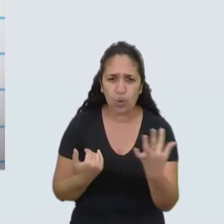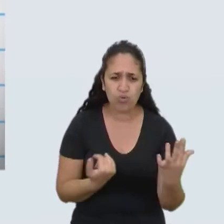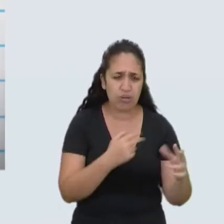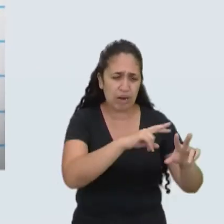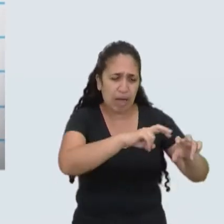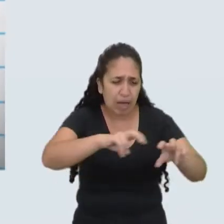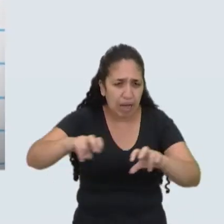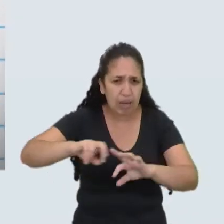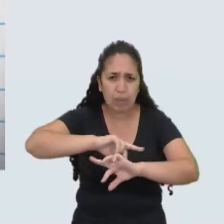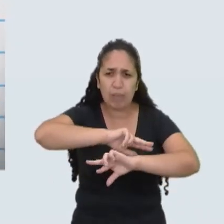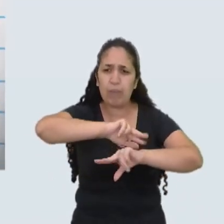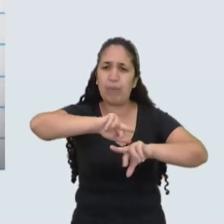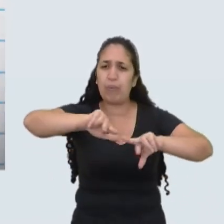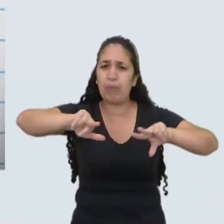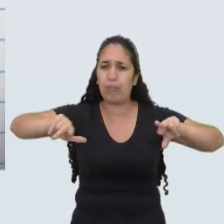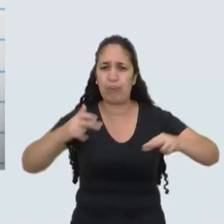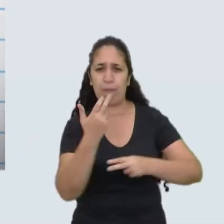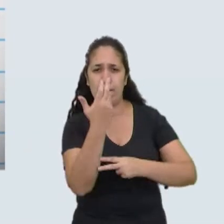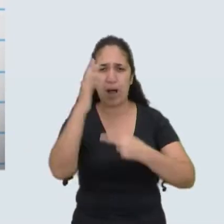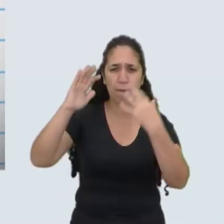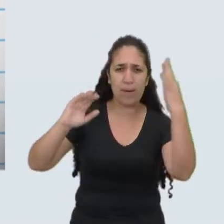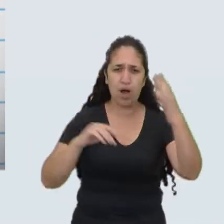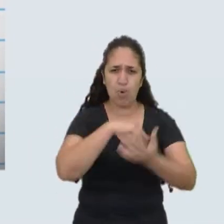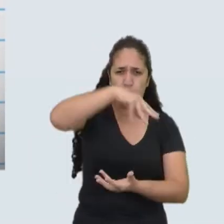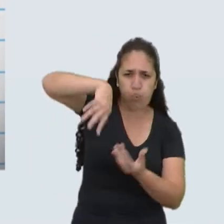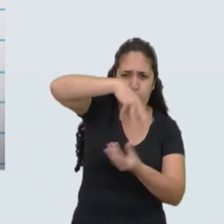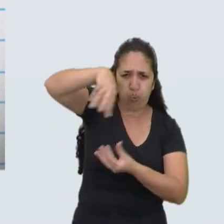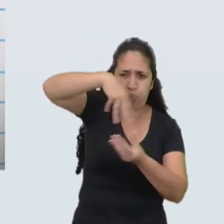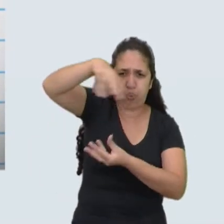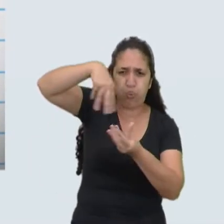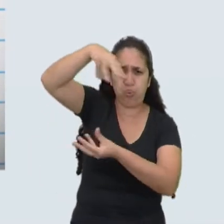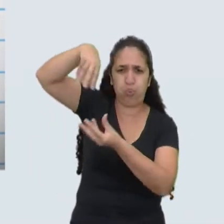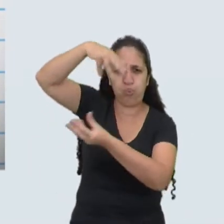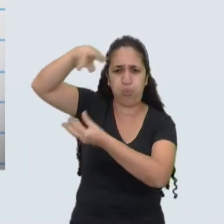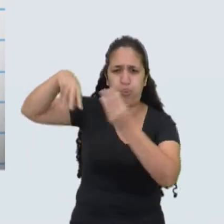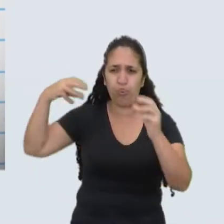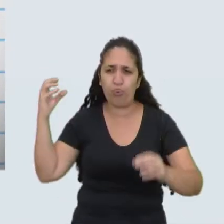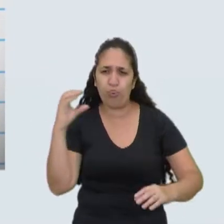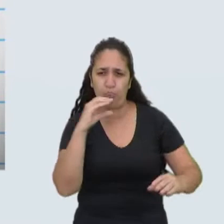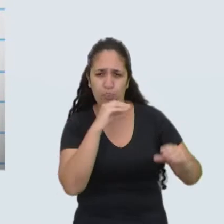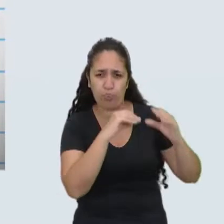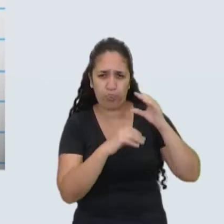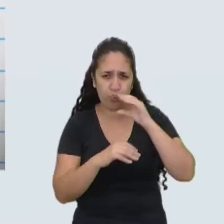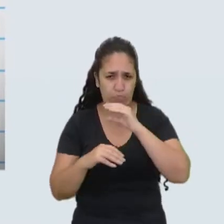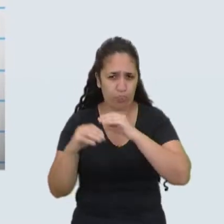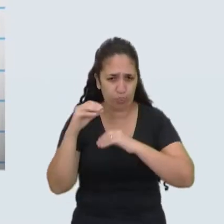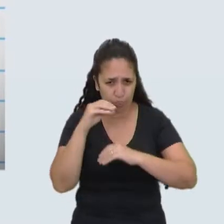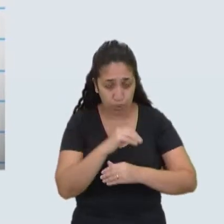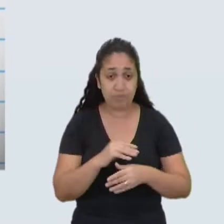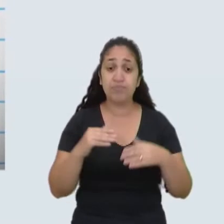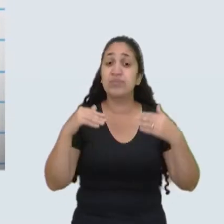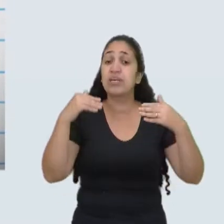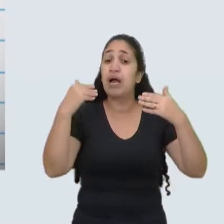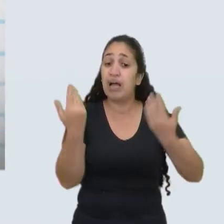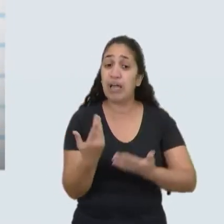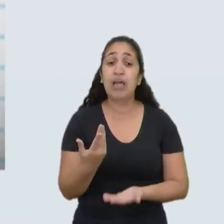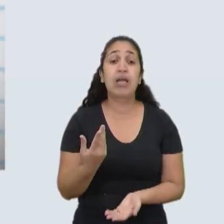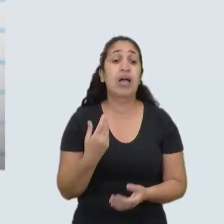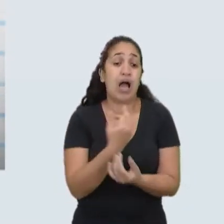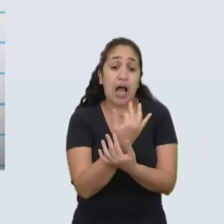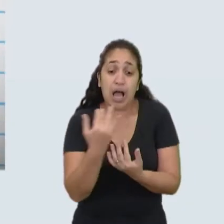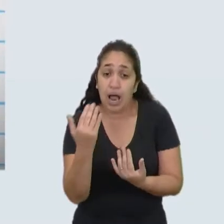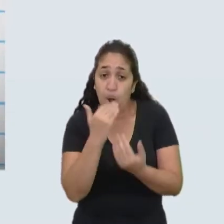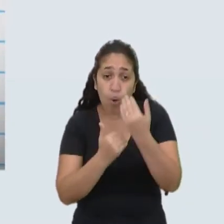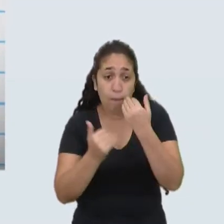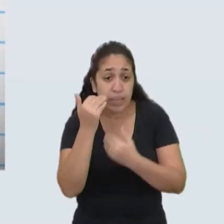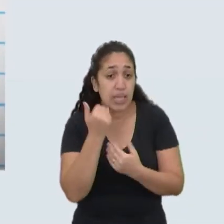incidência e a força de eventos naturais como tornados, furacões e ondas de calor. Como resultado, pode haver escassez de alimentos,